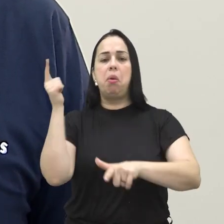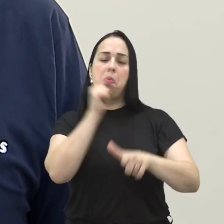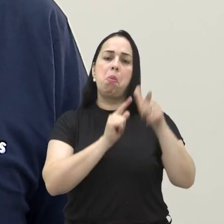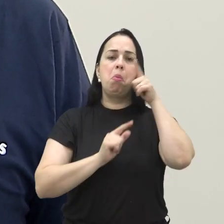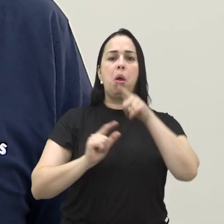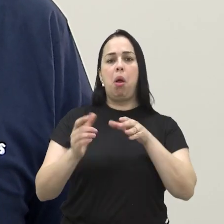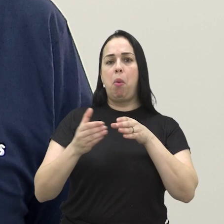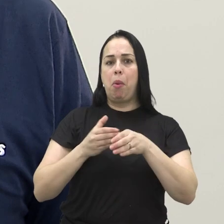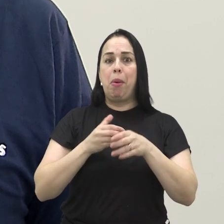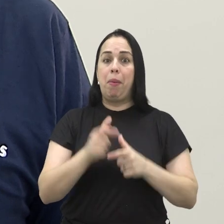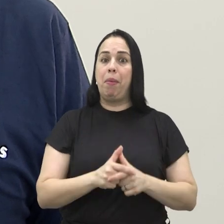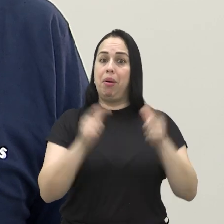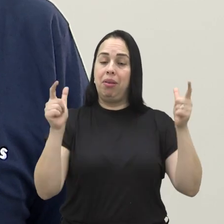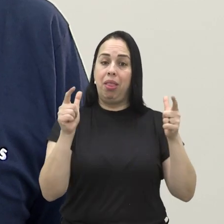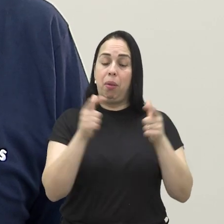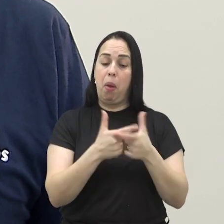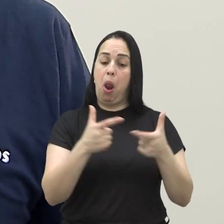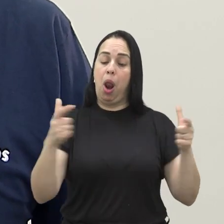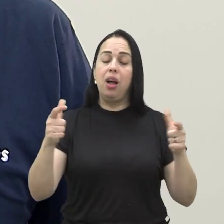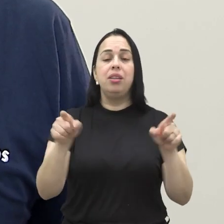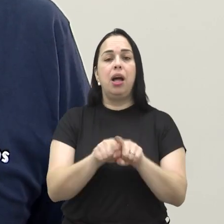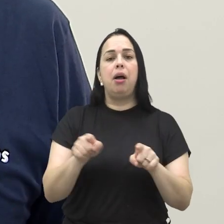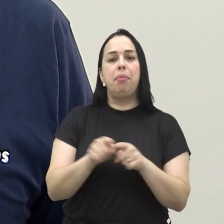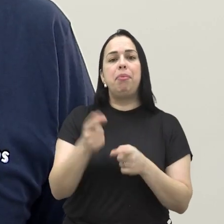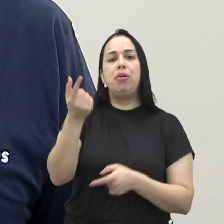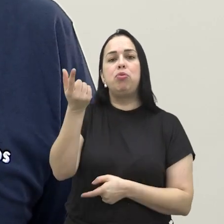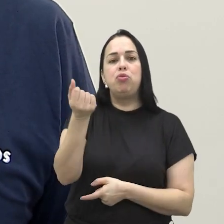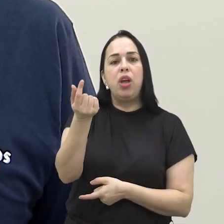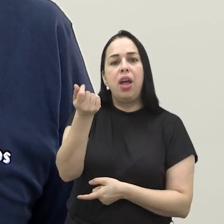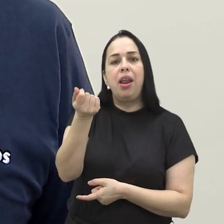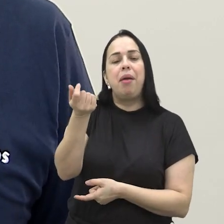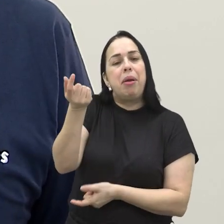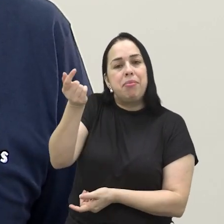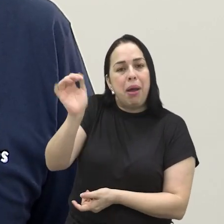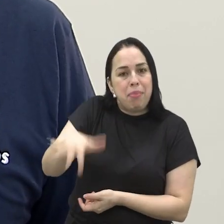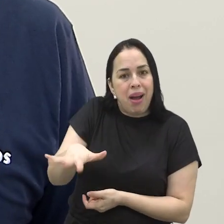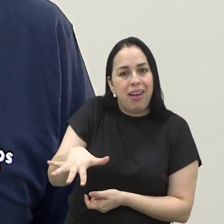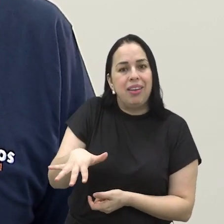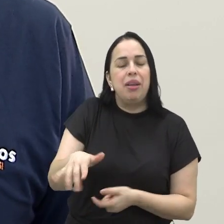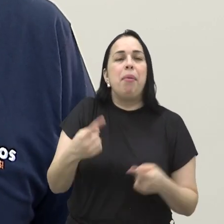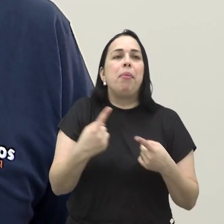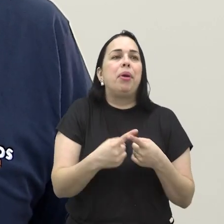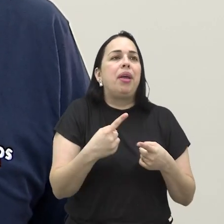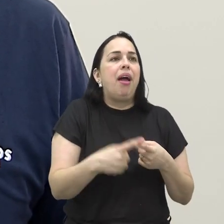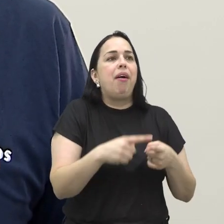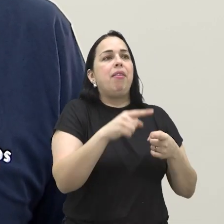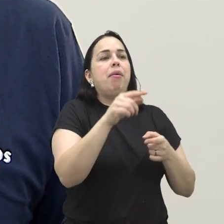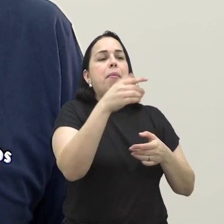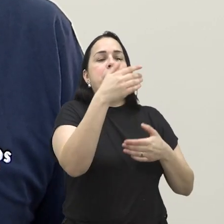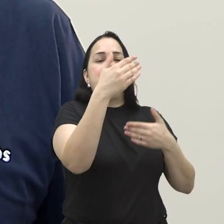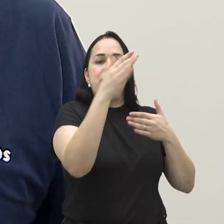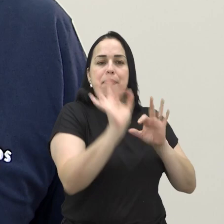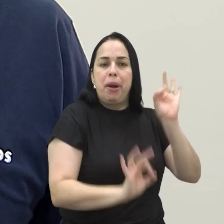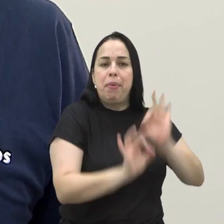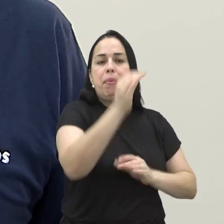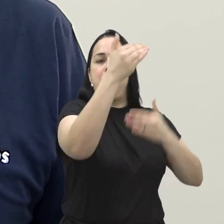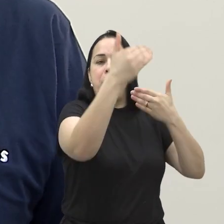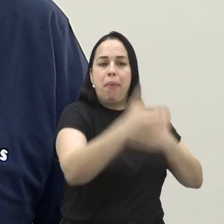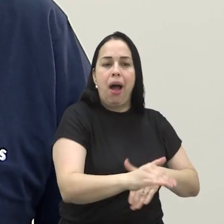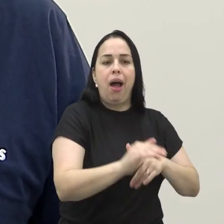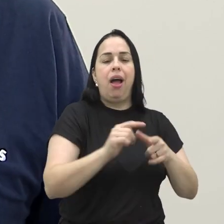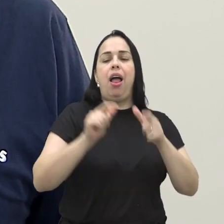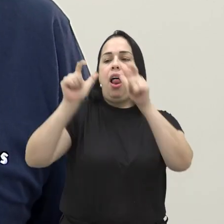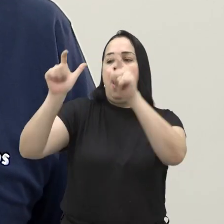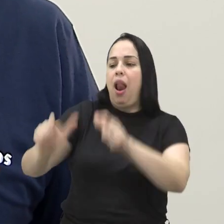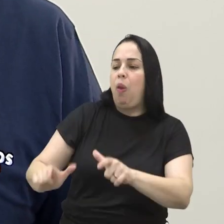público. Vejo também a economia, de recursos, porque você montar, fazer um